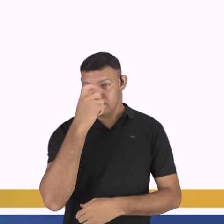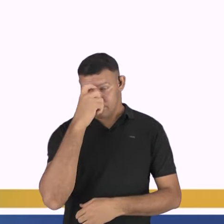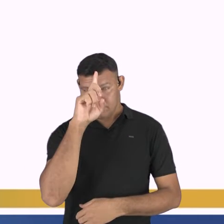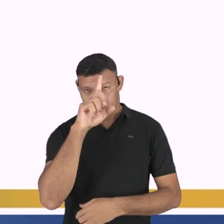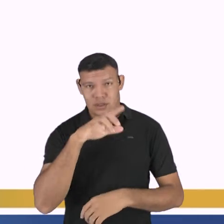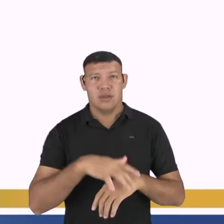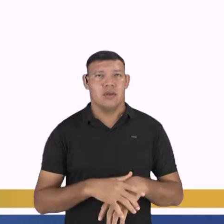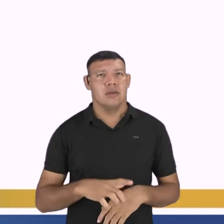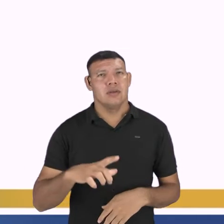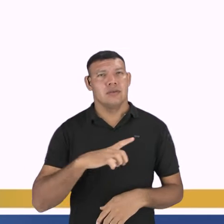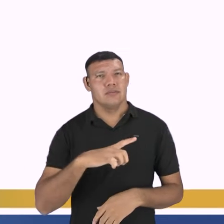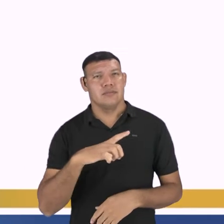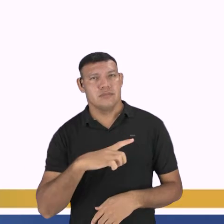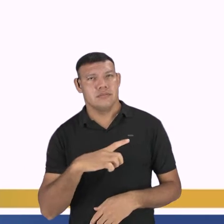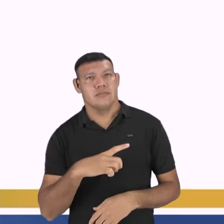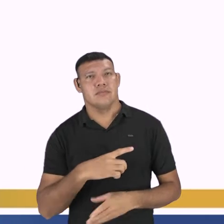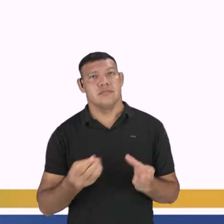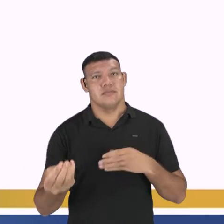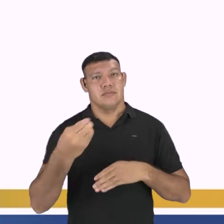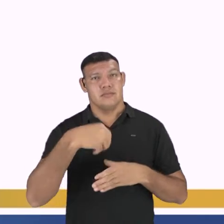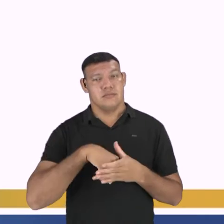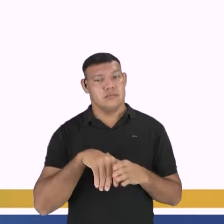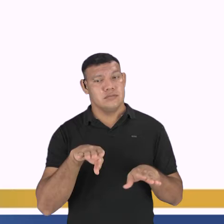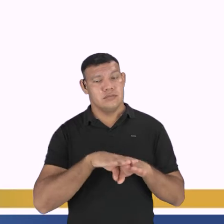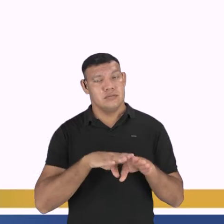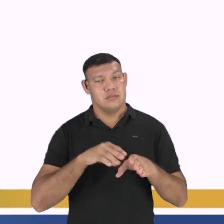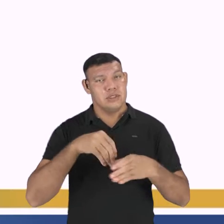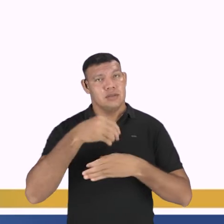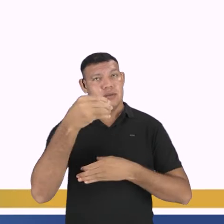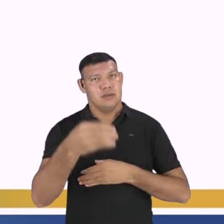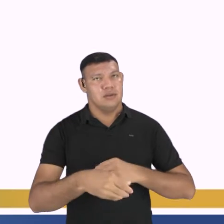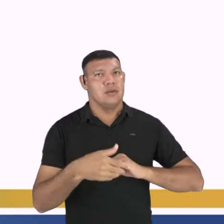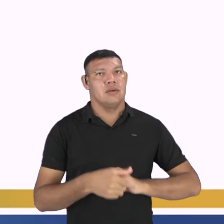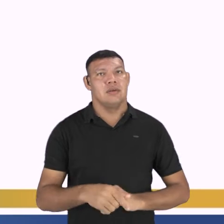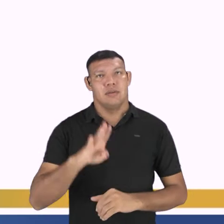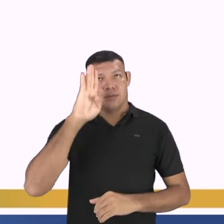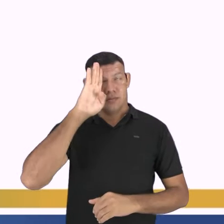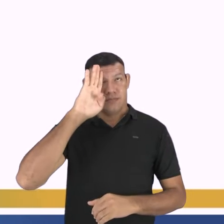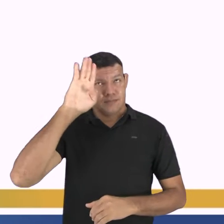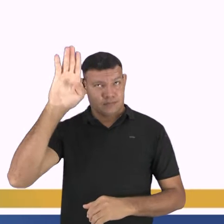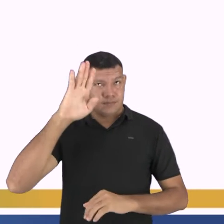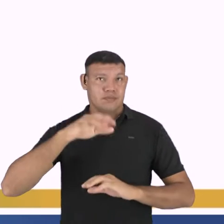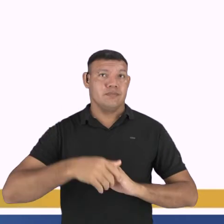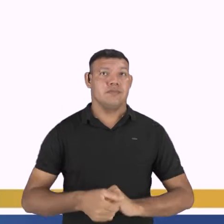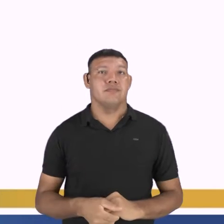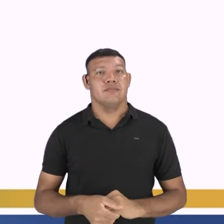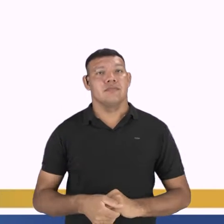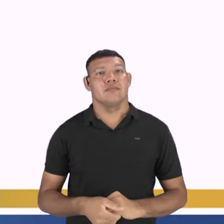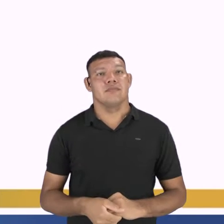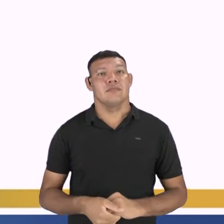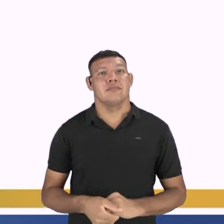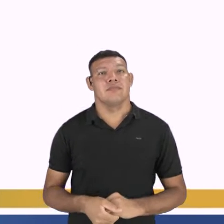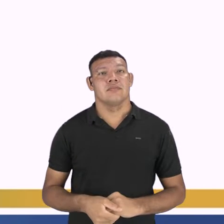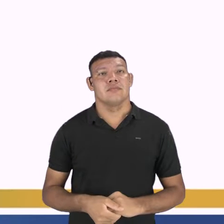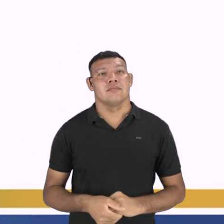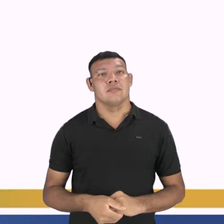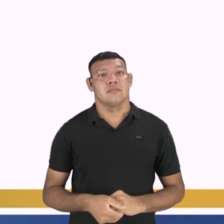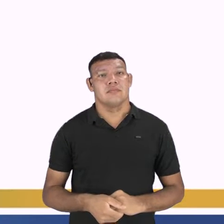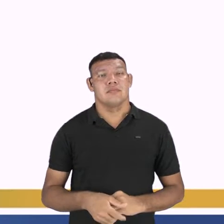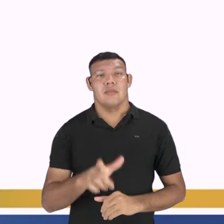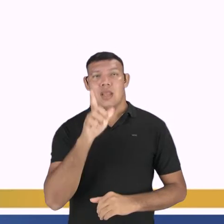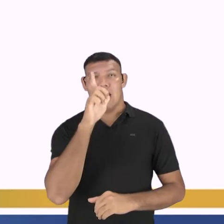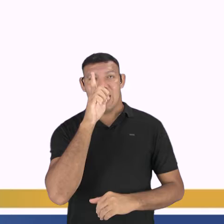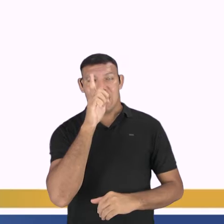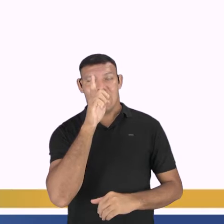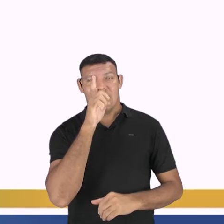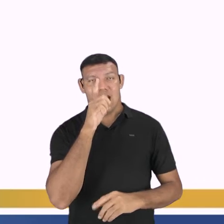por vários órgãos, né? Órgãos tanto internos quanto externos. Os principais que nós chamamos de órgãos externos são o pênis